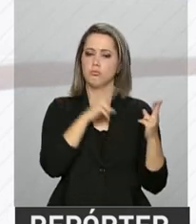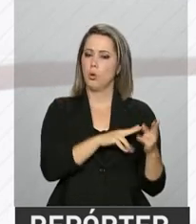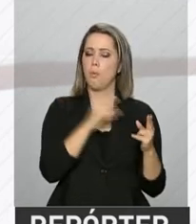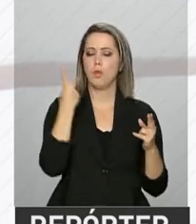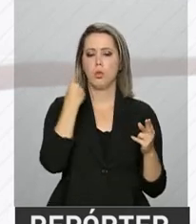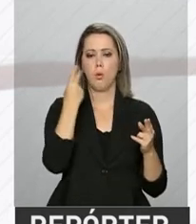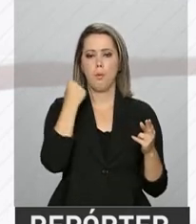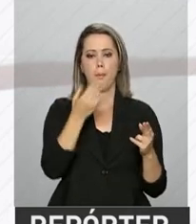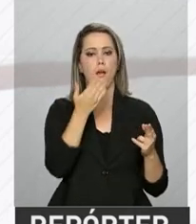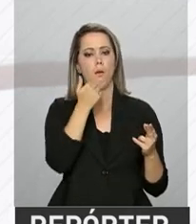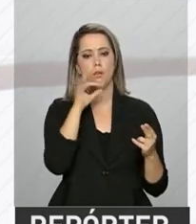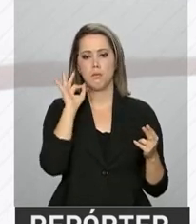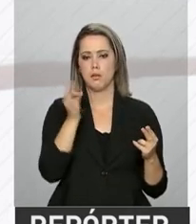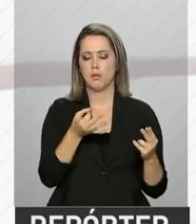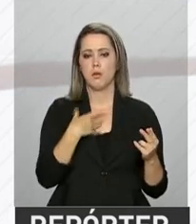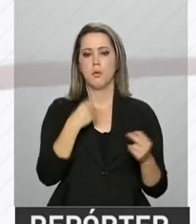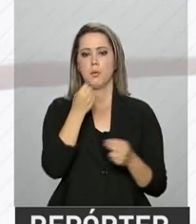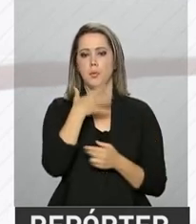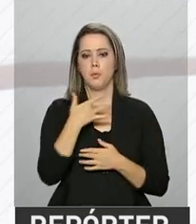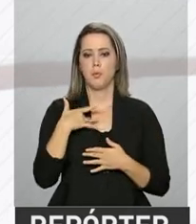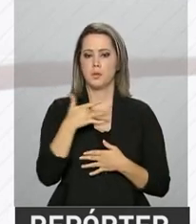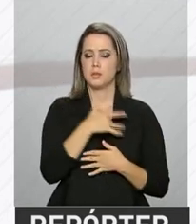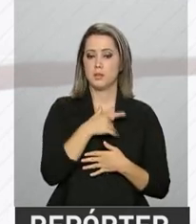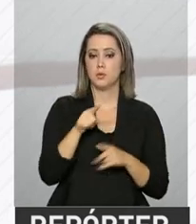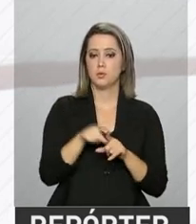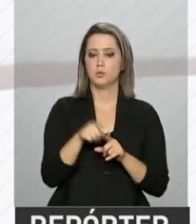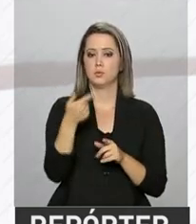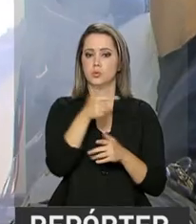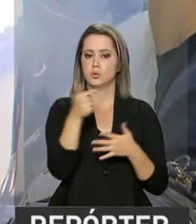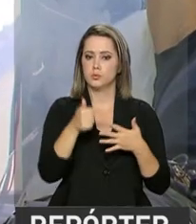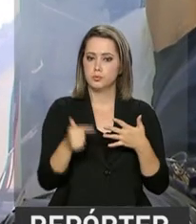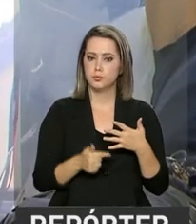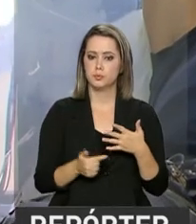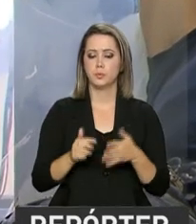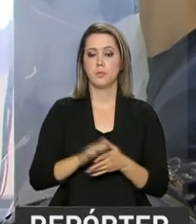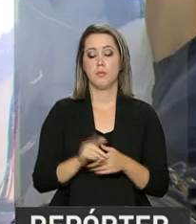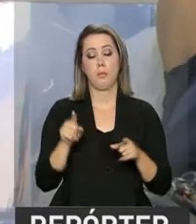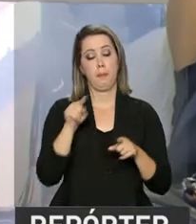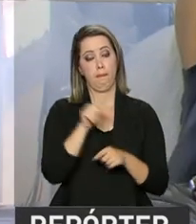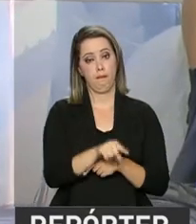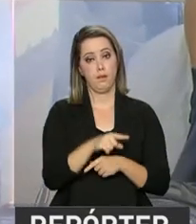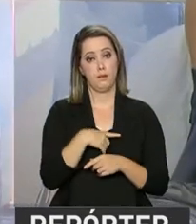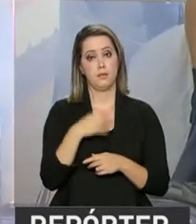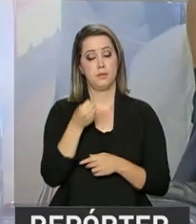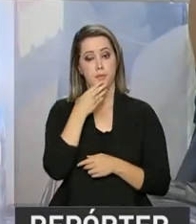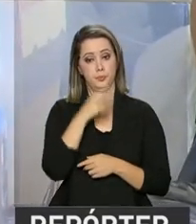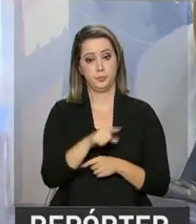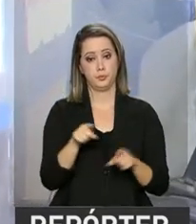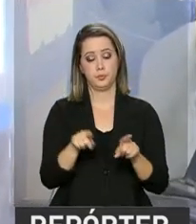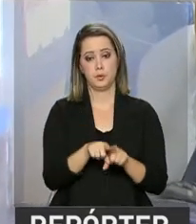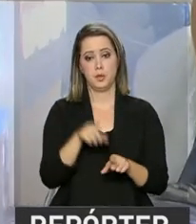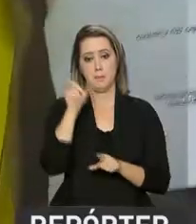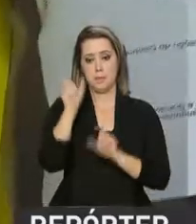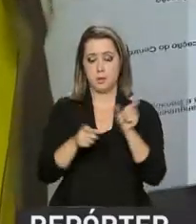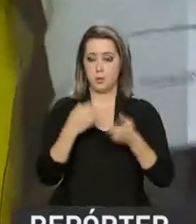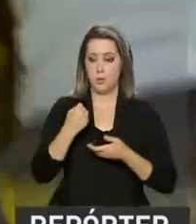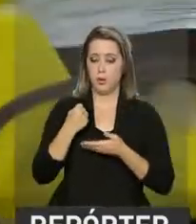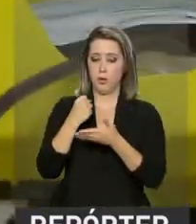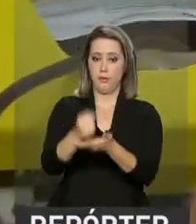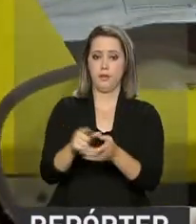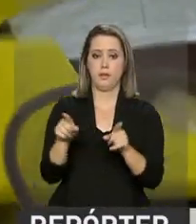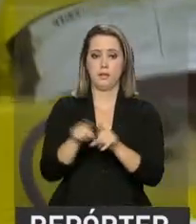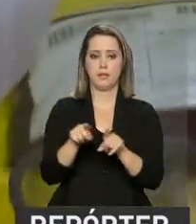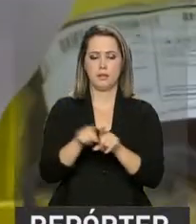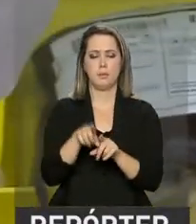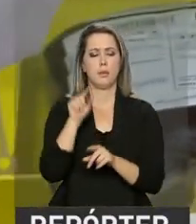boas condições de saúde entre outras regras além dessas características quem doa também